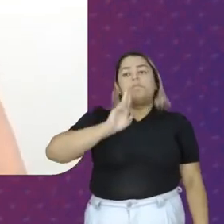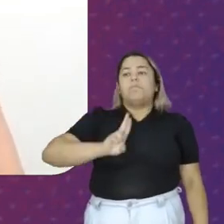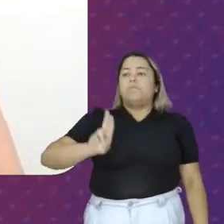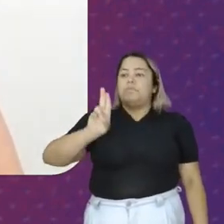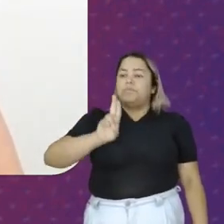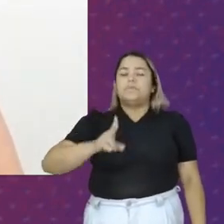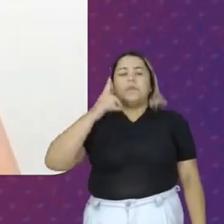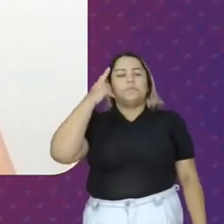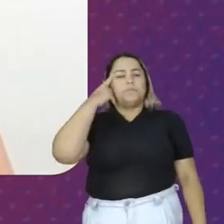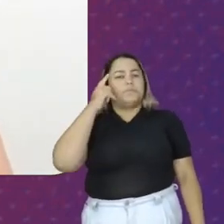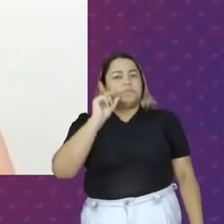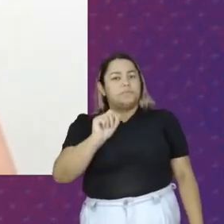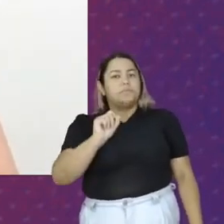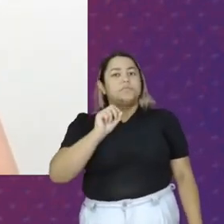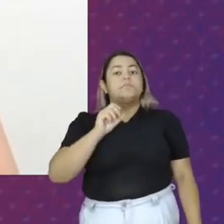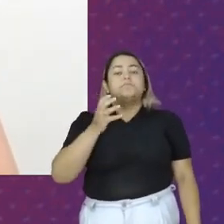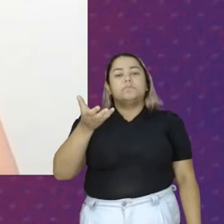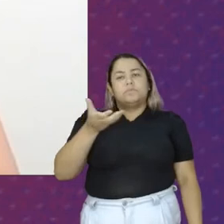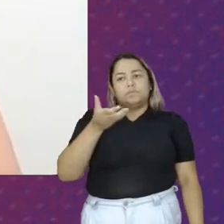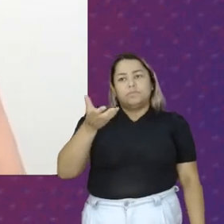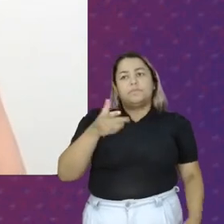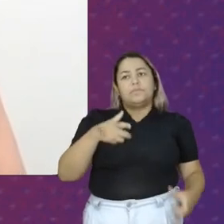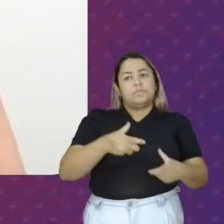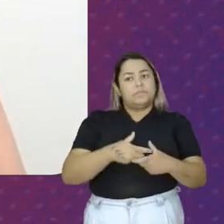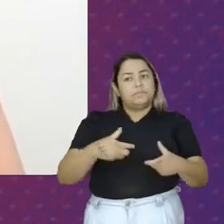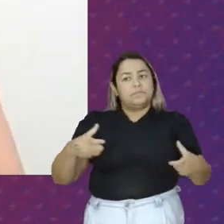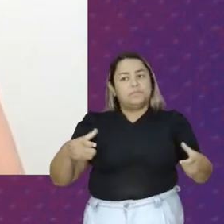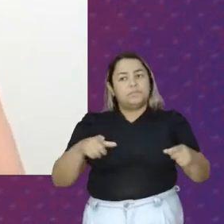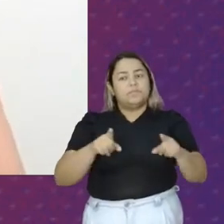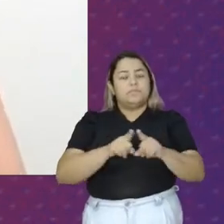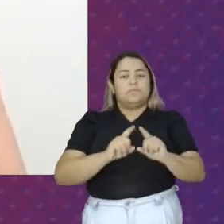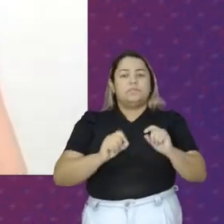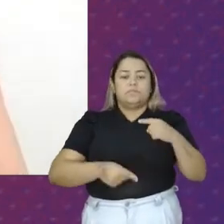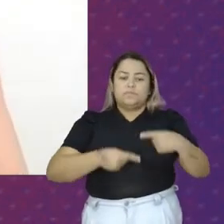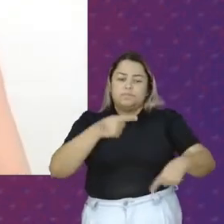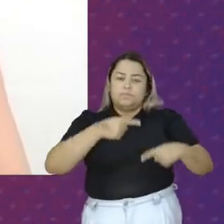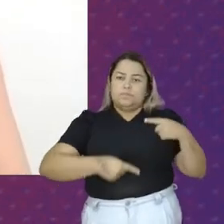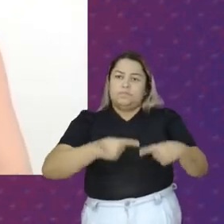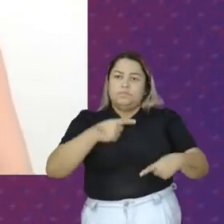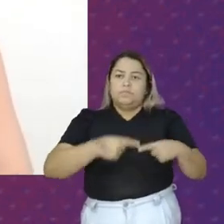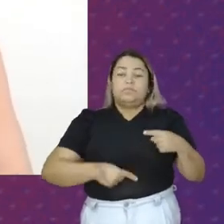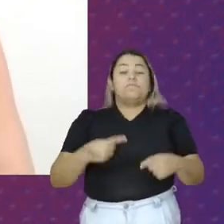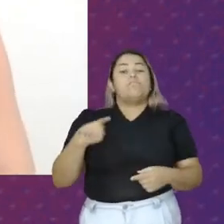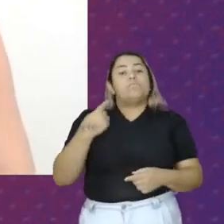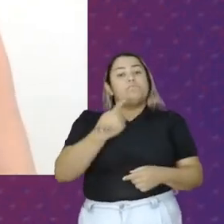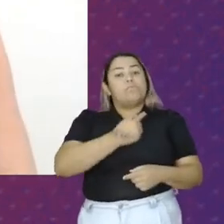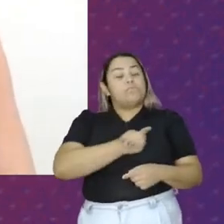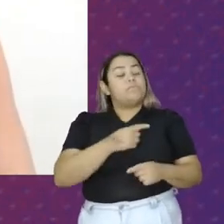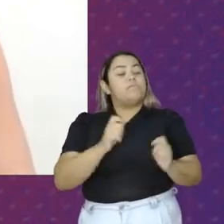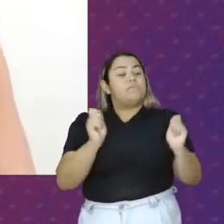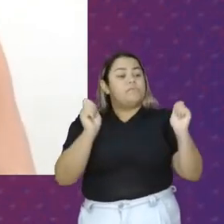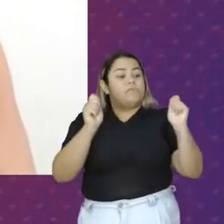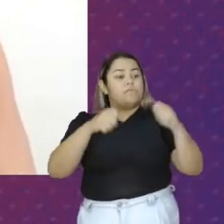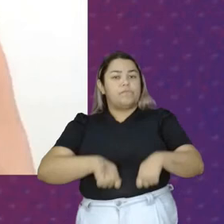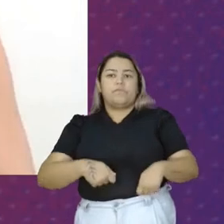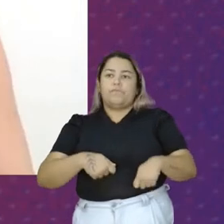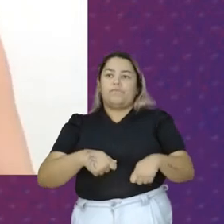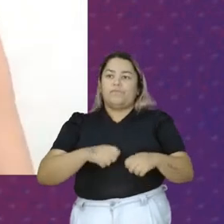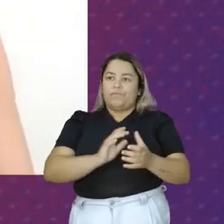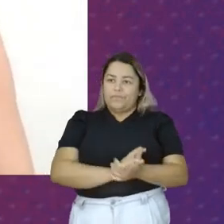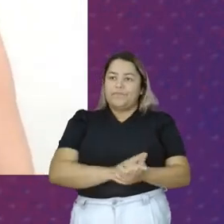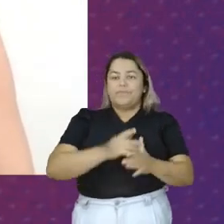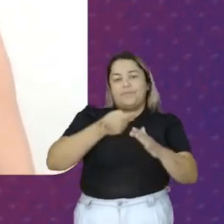precisamos pensar nisso. Se nós queremos ampliar a participação política, nós precisamos financiar